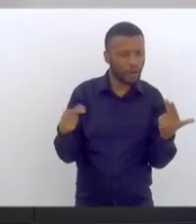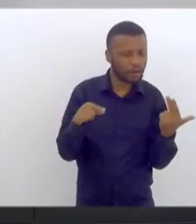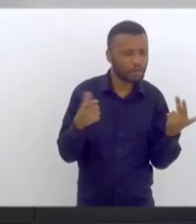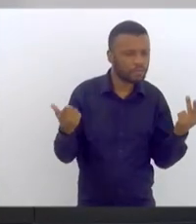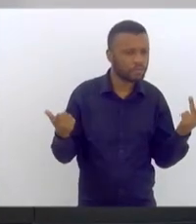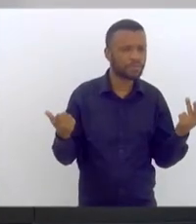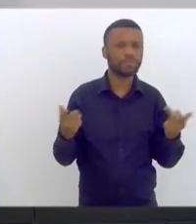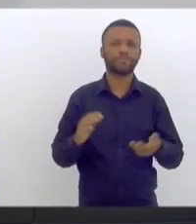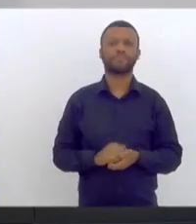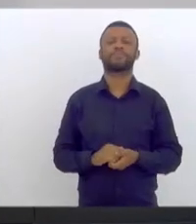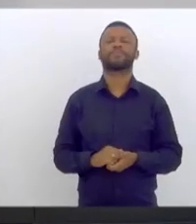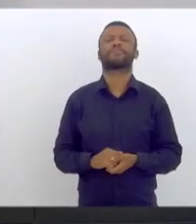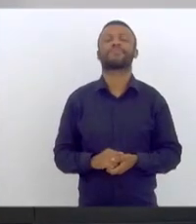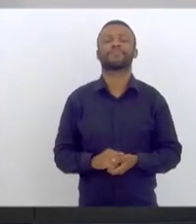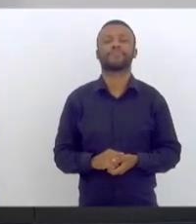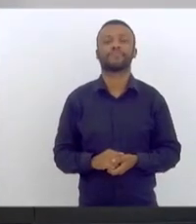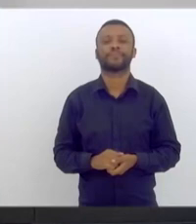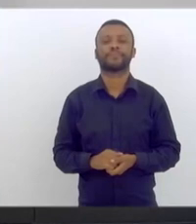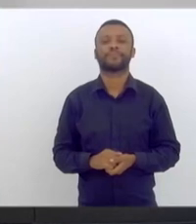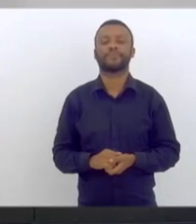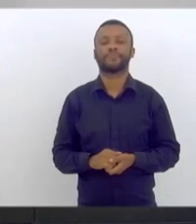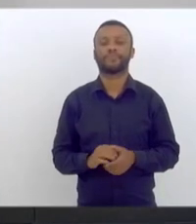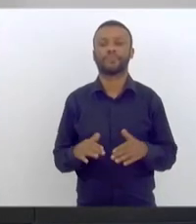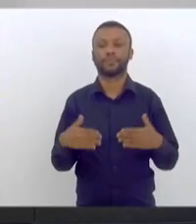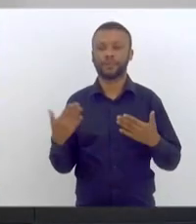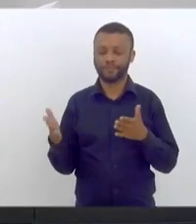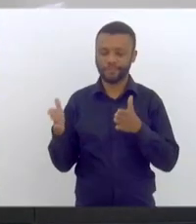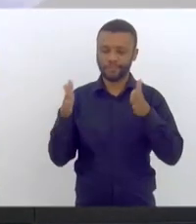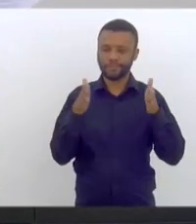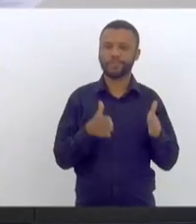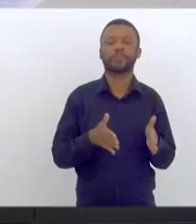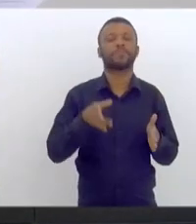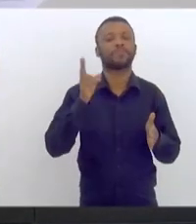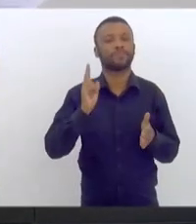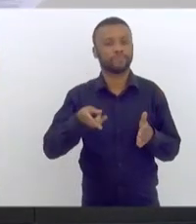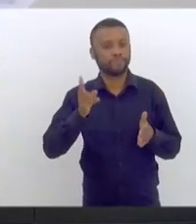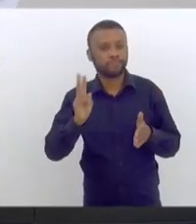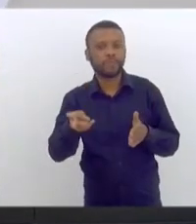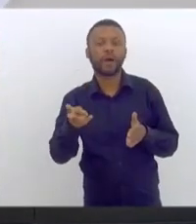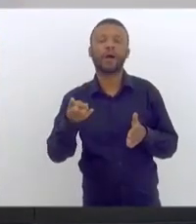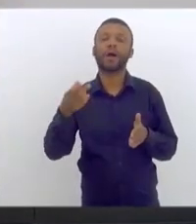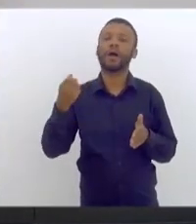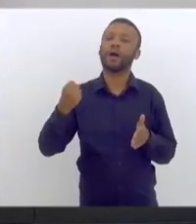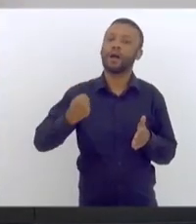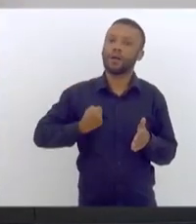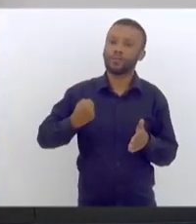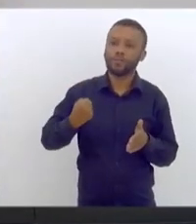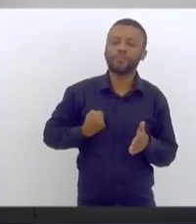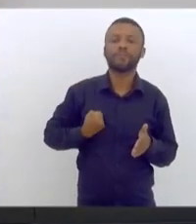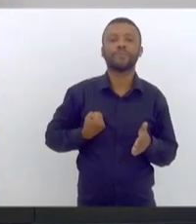bom então vamos continuar para número